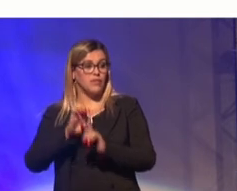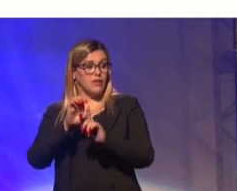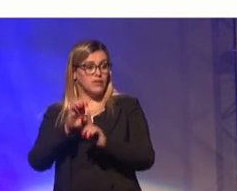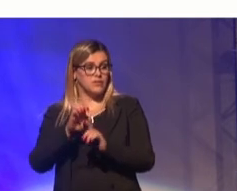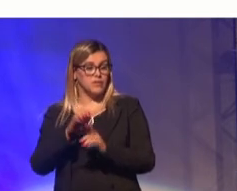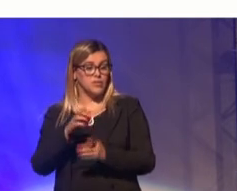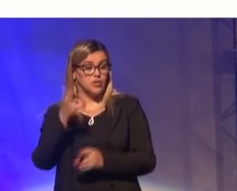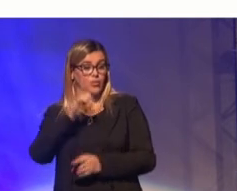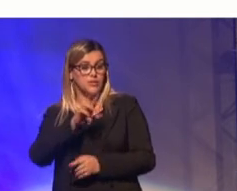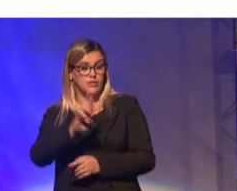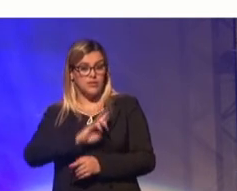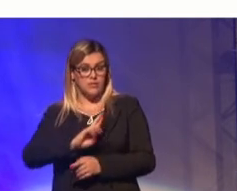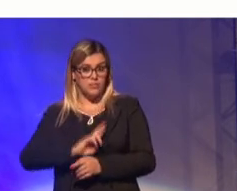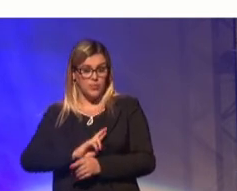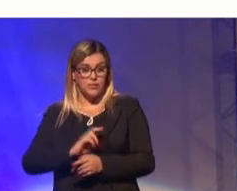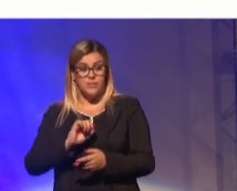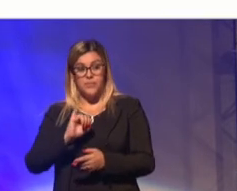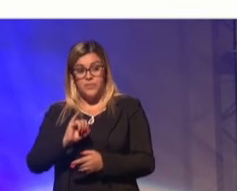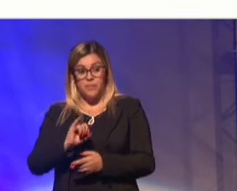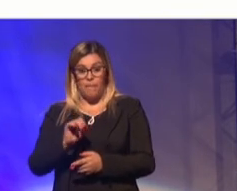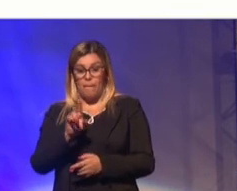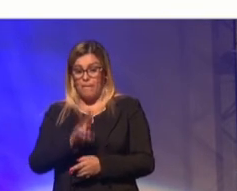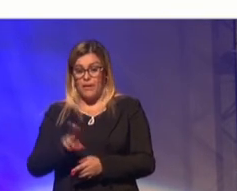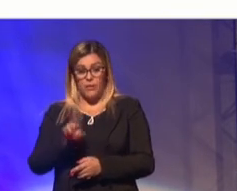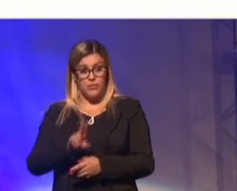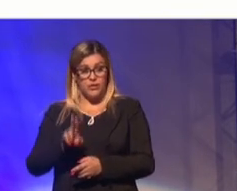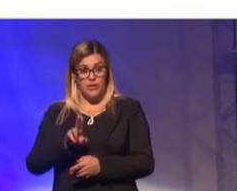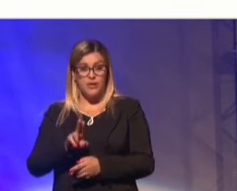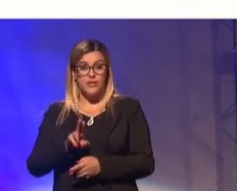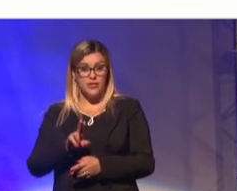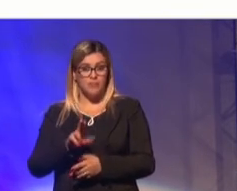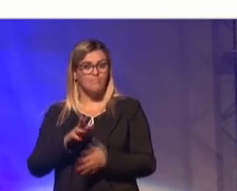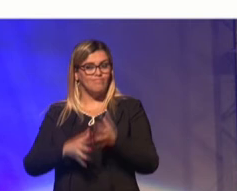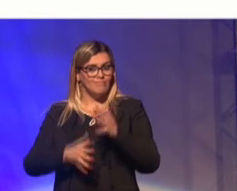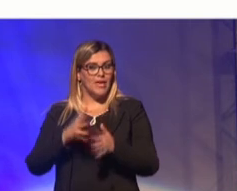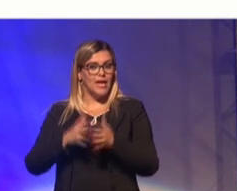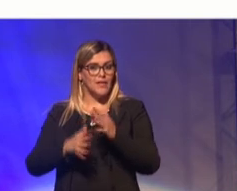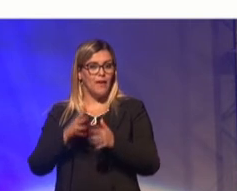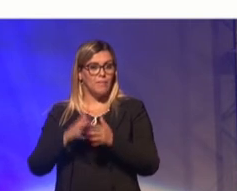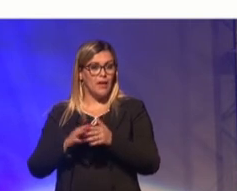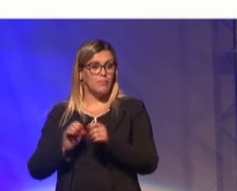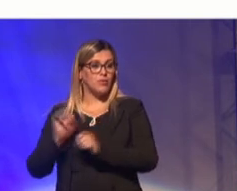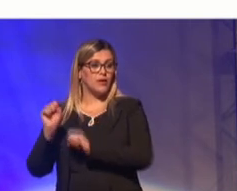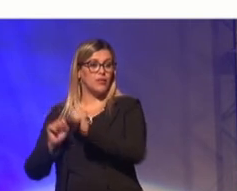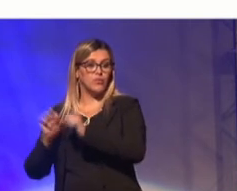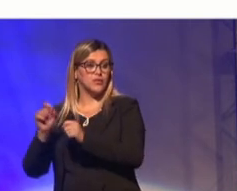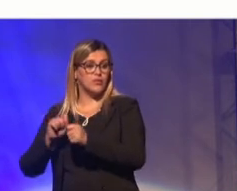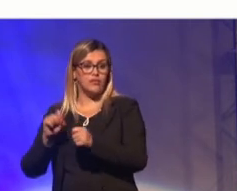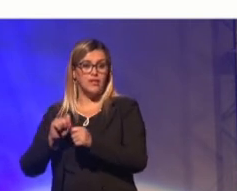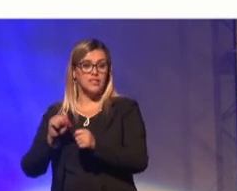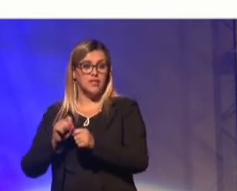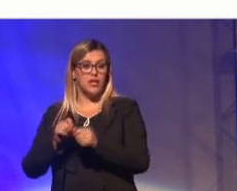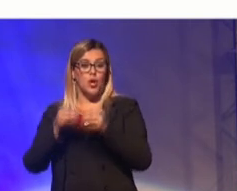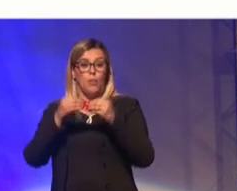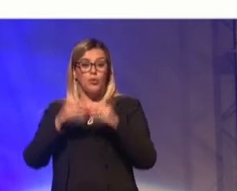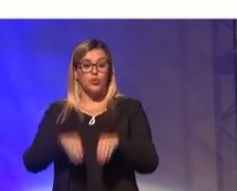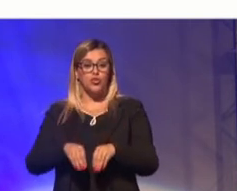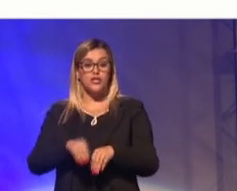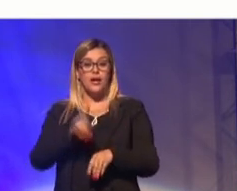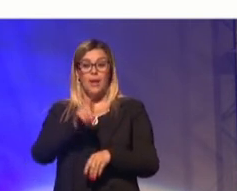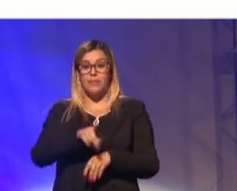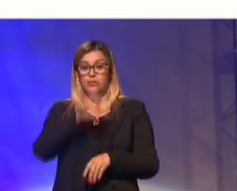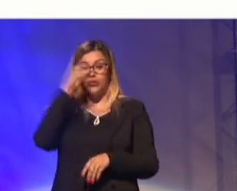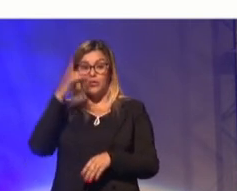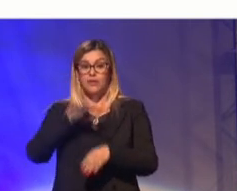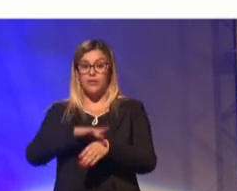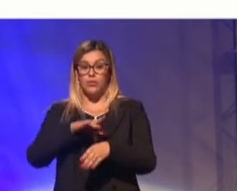essas respostas. Agora, se a gente não utiliza, isso afeta a indústria, a não disponibilidade do equipamento prejudica o paciente, porque ele pode